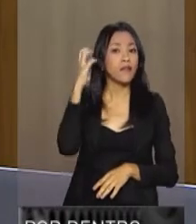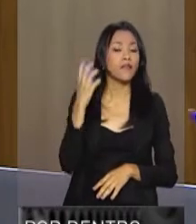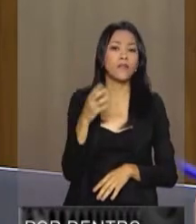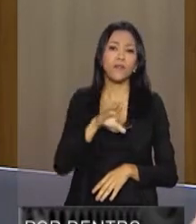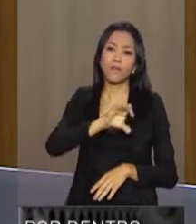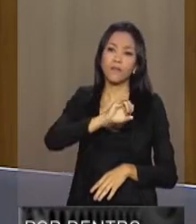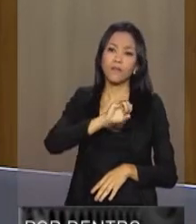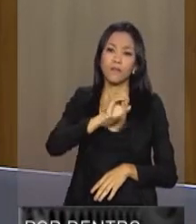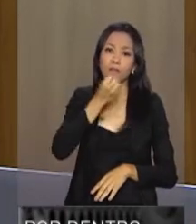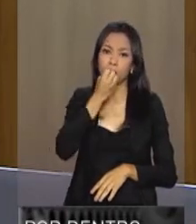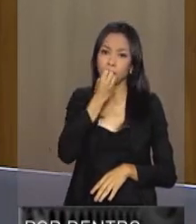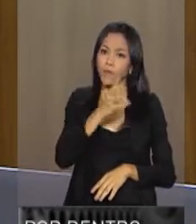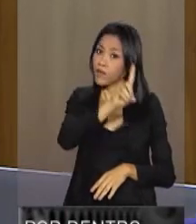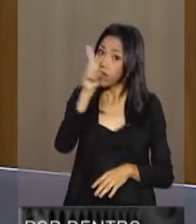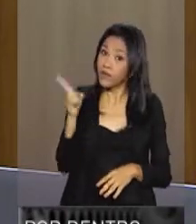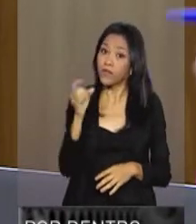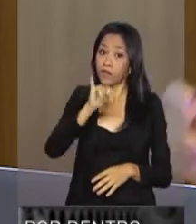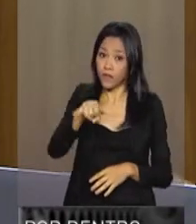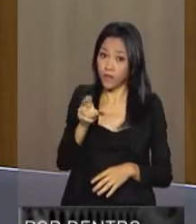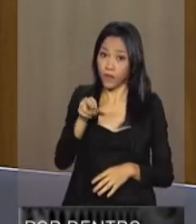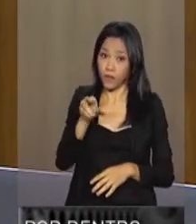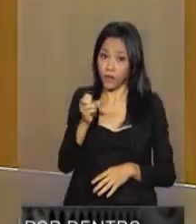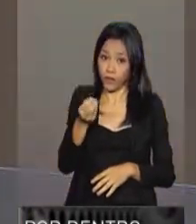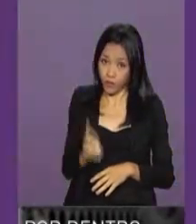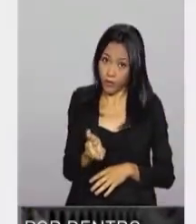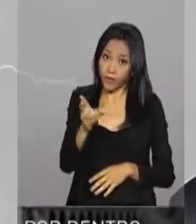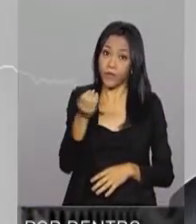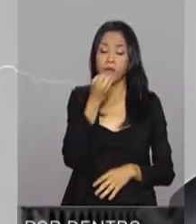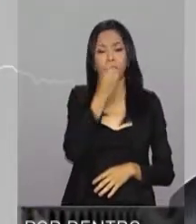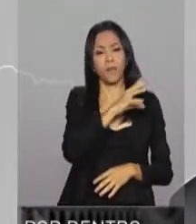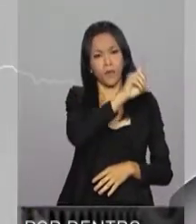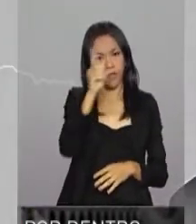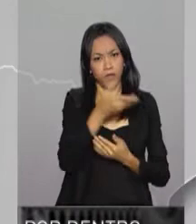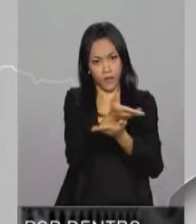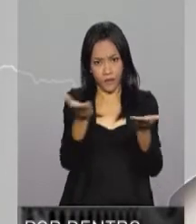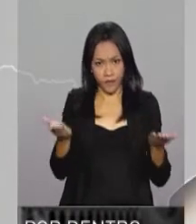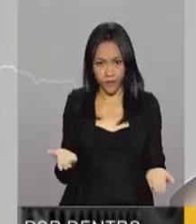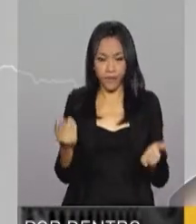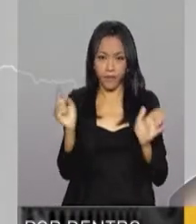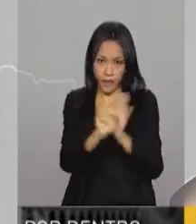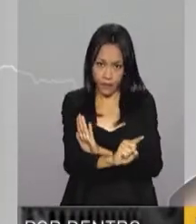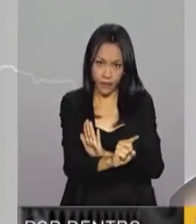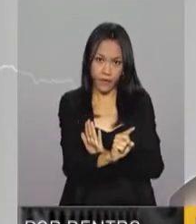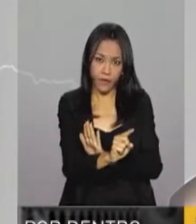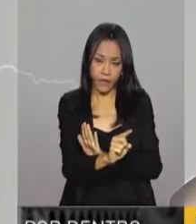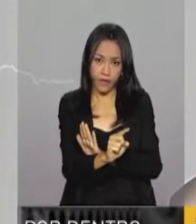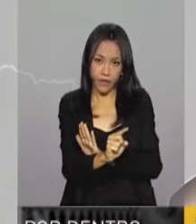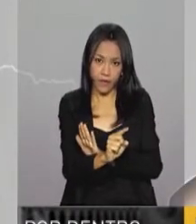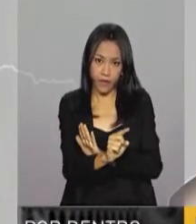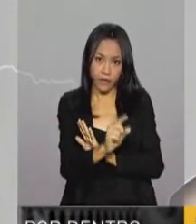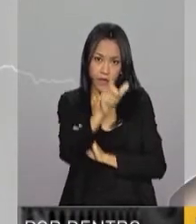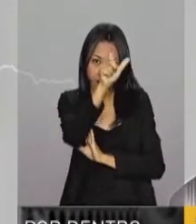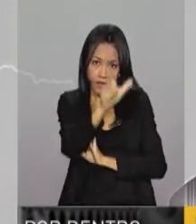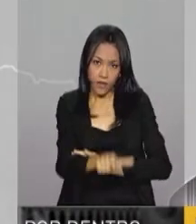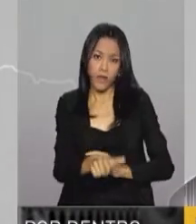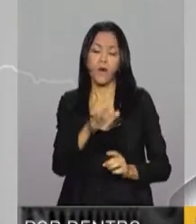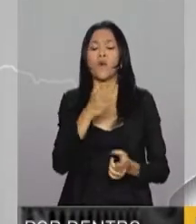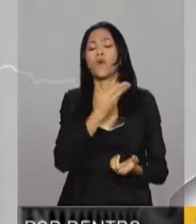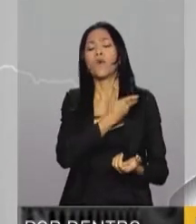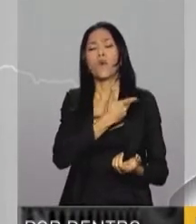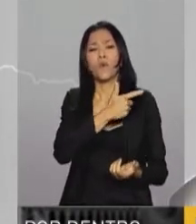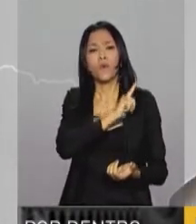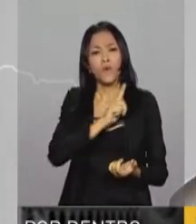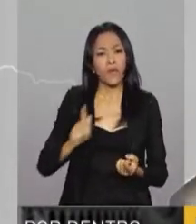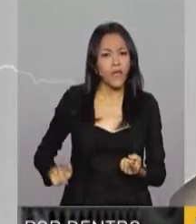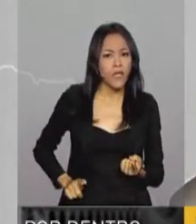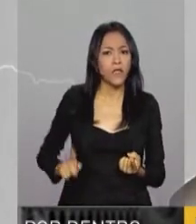júnior muito bom dia com essa pergunta é muito bom dia ministro olhe o senhor governador não comentou e outras autoridades aqui